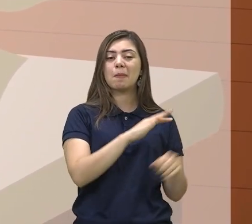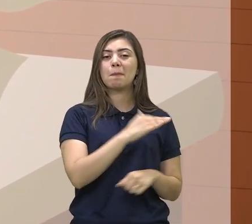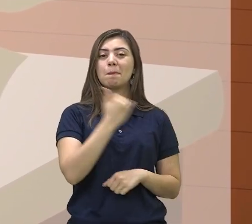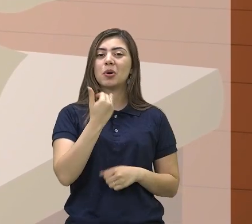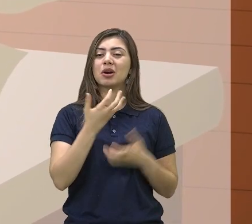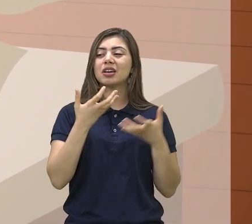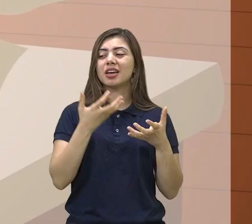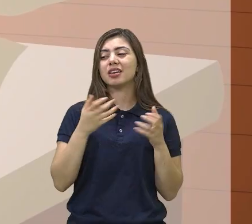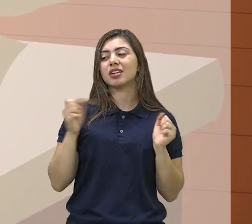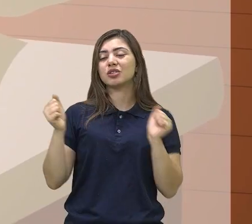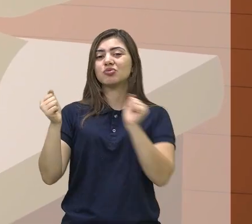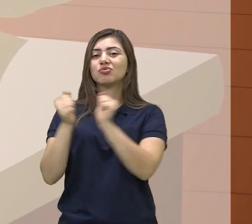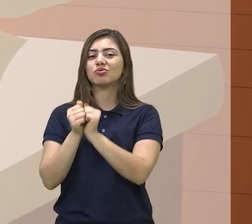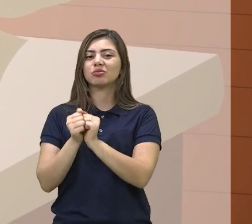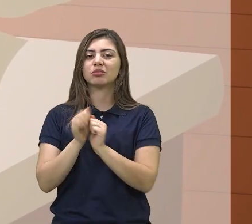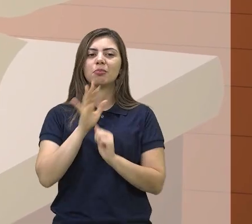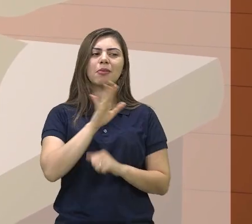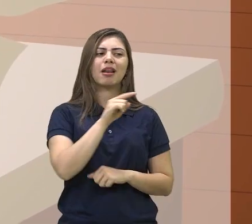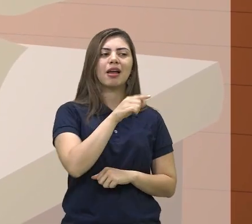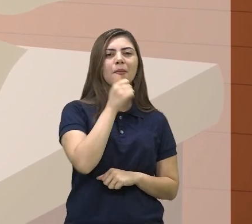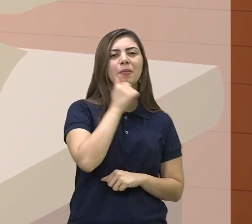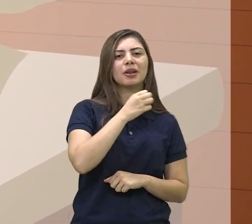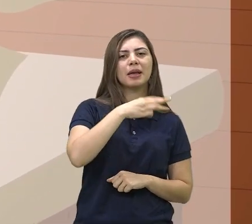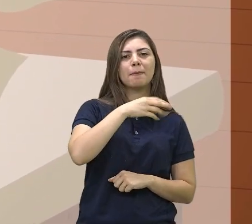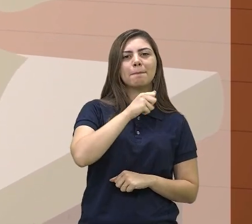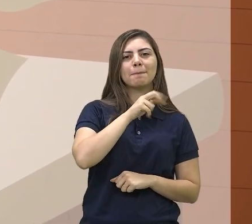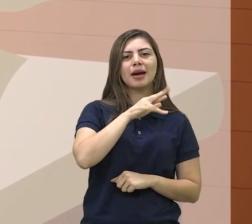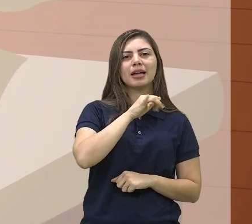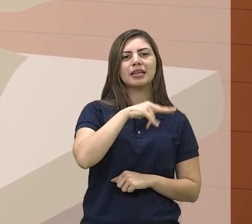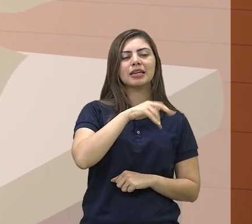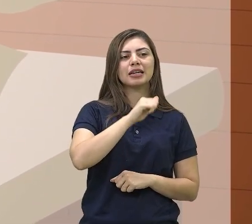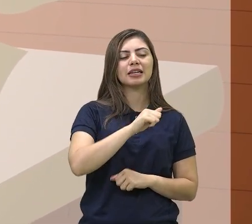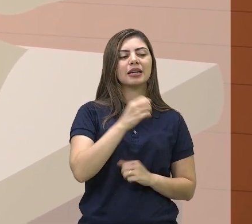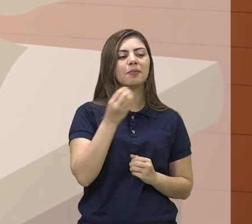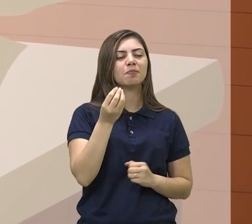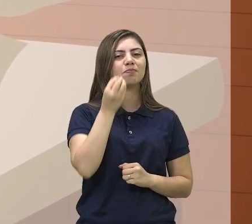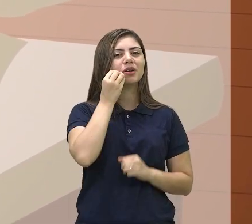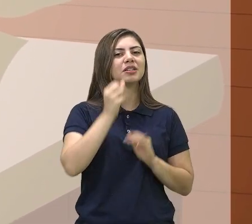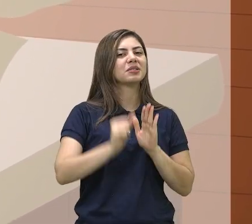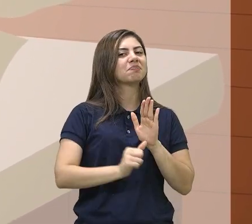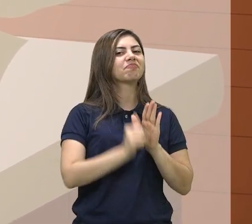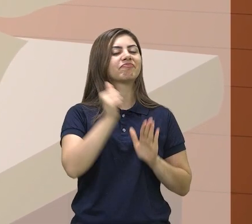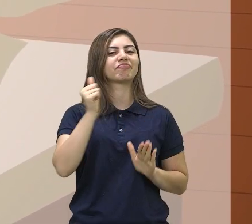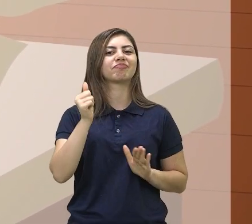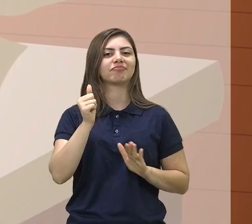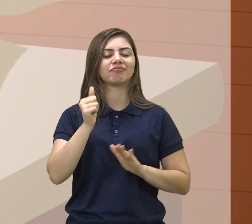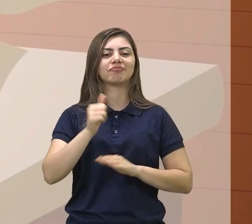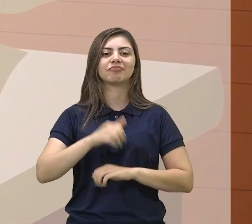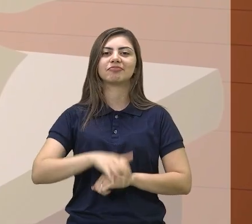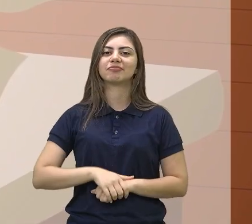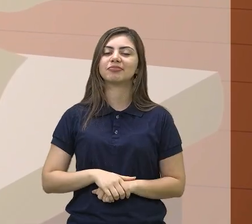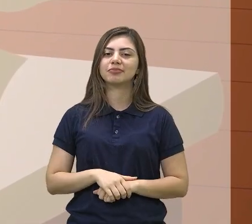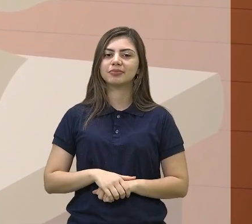por Teresa. Mariana beija-o pela primeira e última vez.